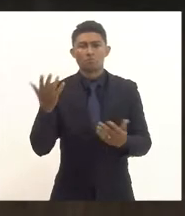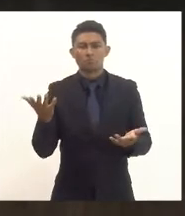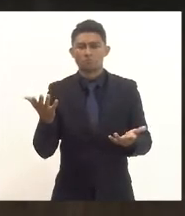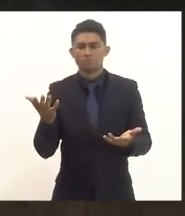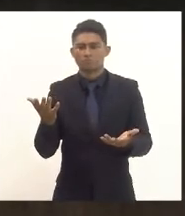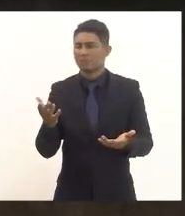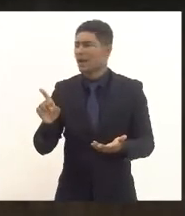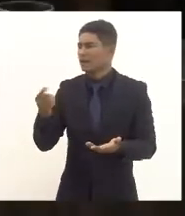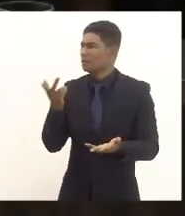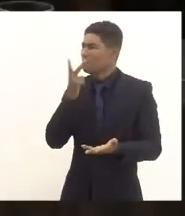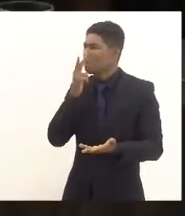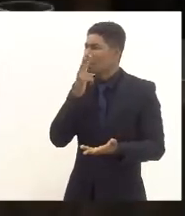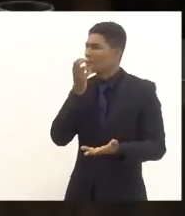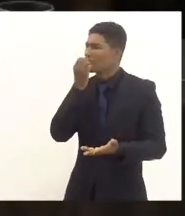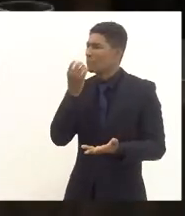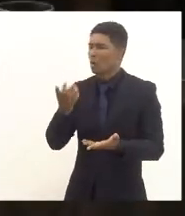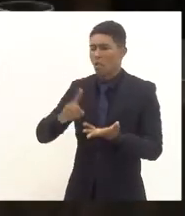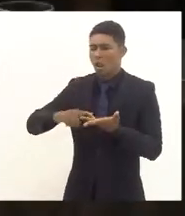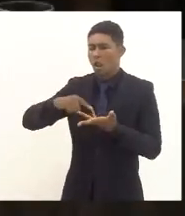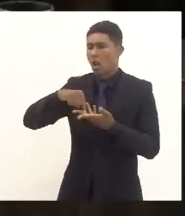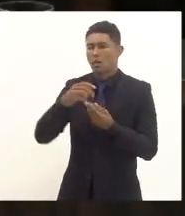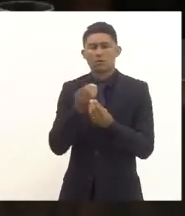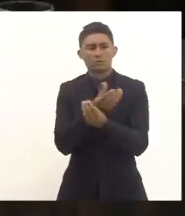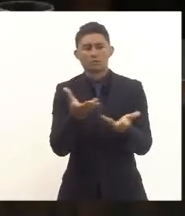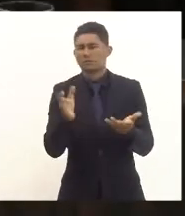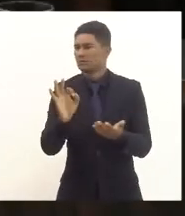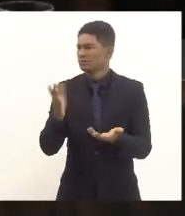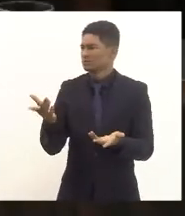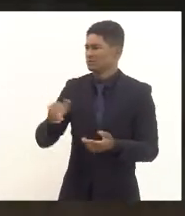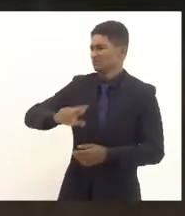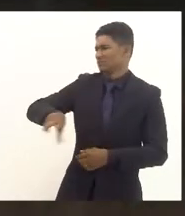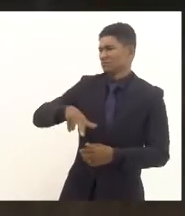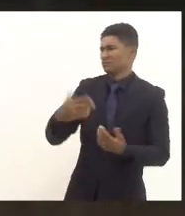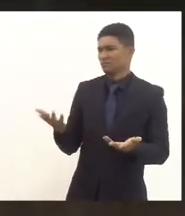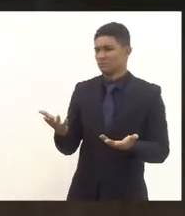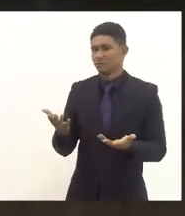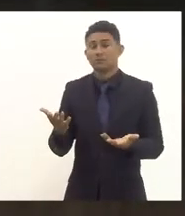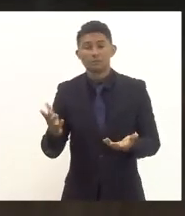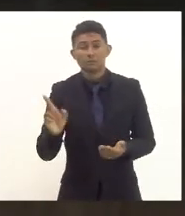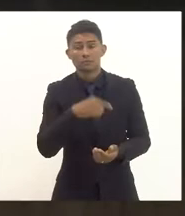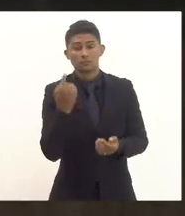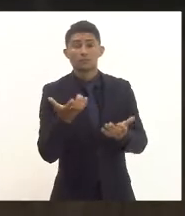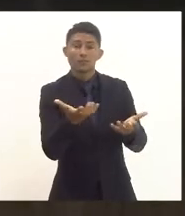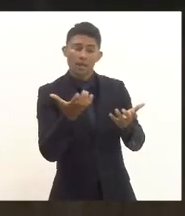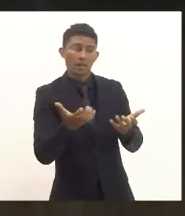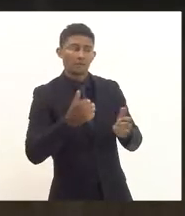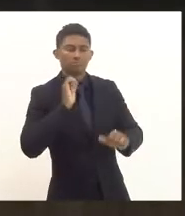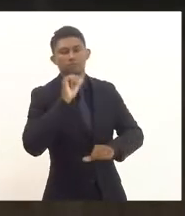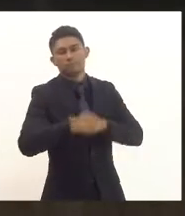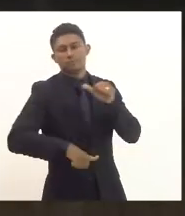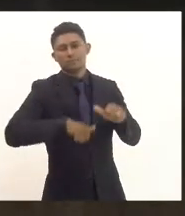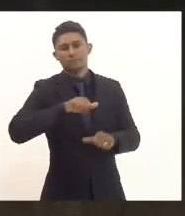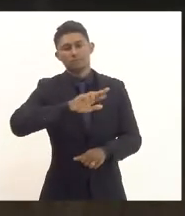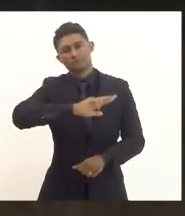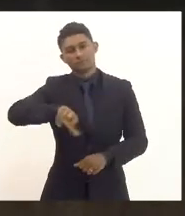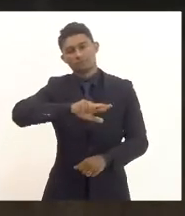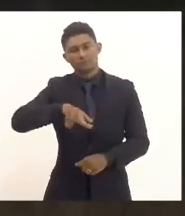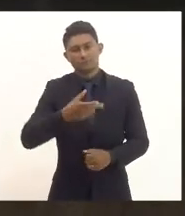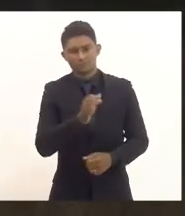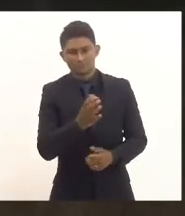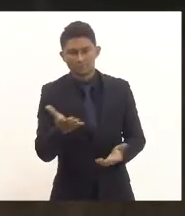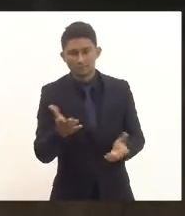benefício trata de quem vai outorgar as tampas superado isso então a gente que a superar isso seu presidente